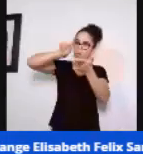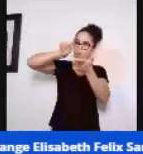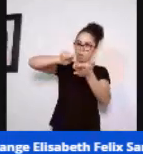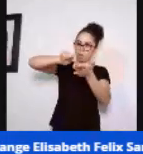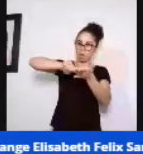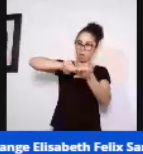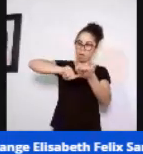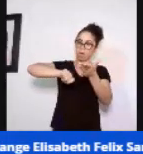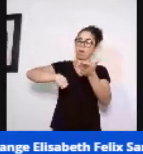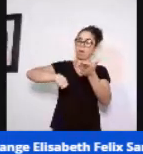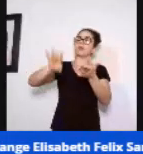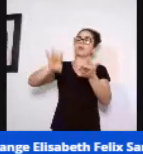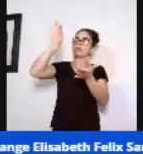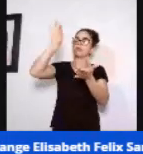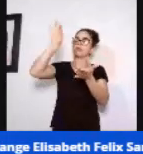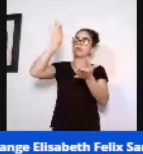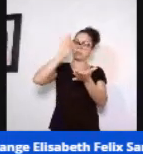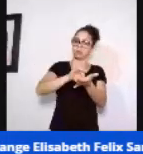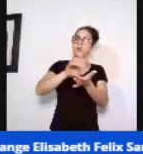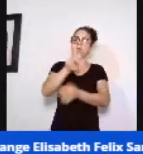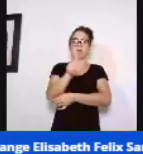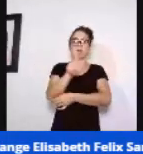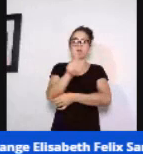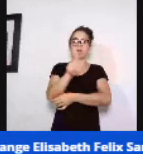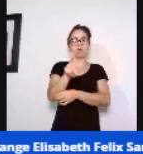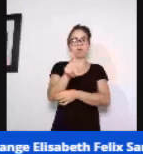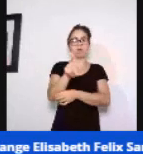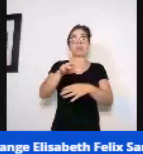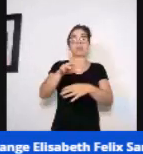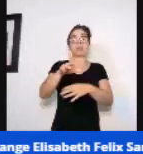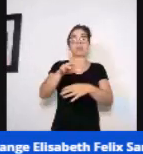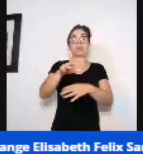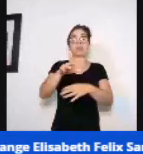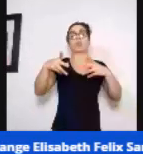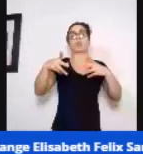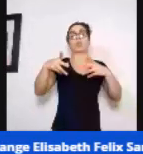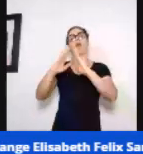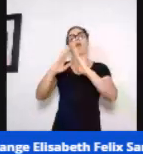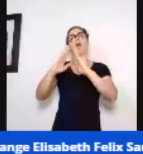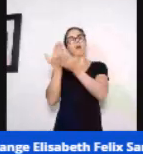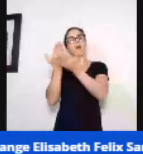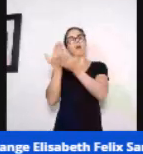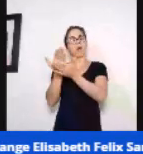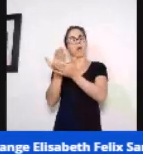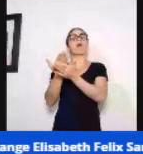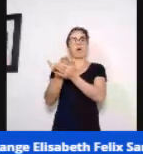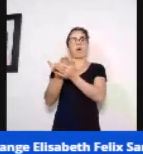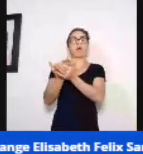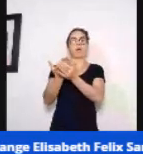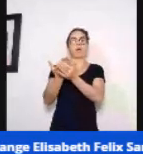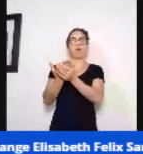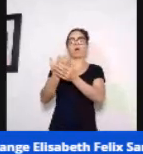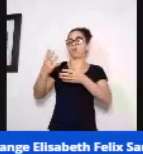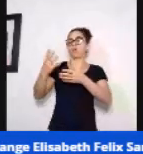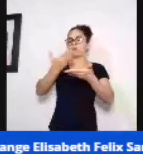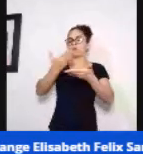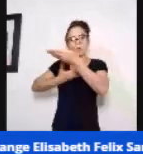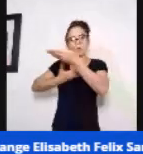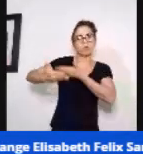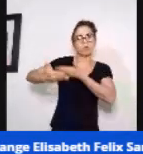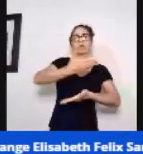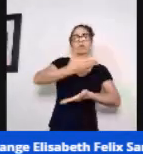professores. Então, a unidade em si, o Vanderlei Rosa em si, passou a envolver todos os segmentos